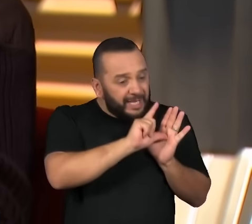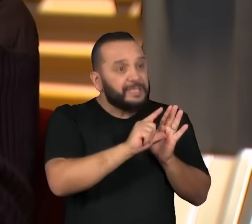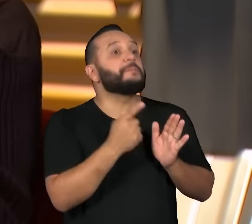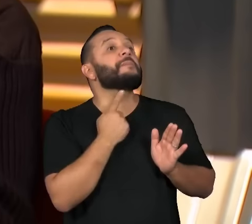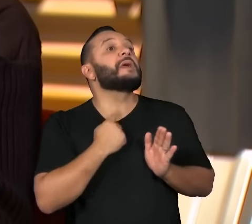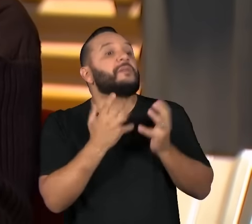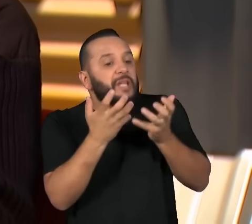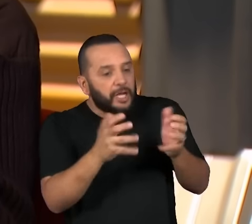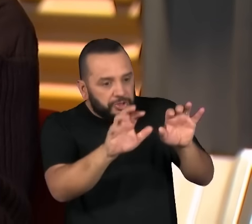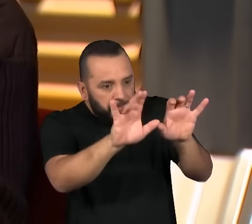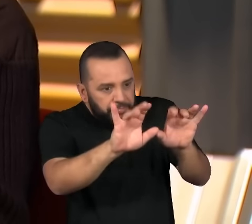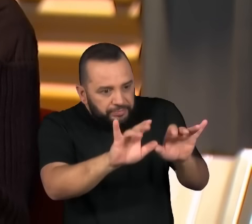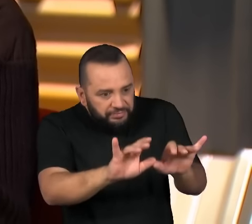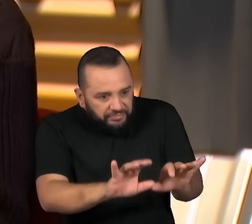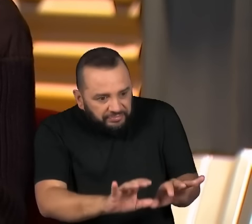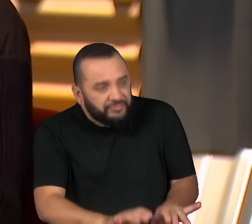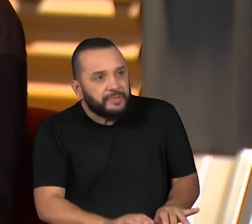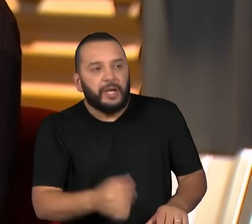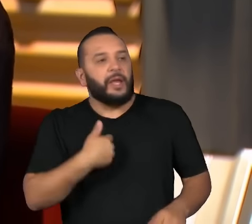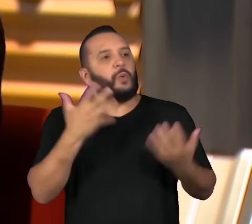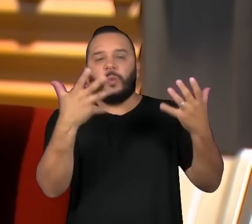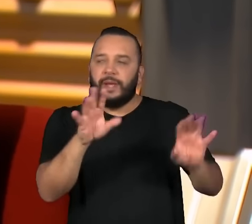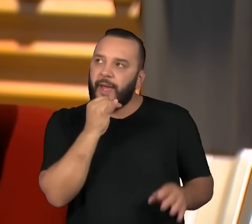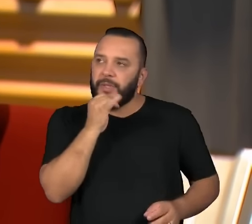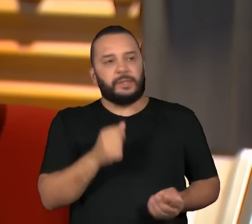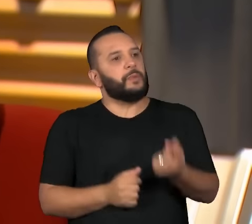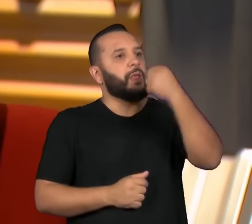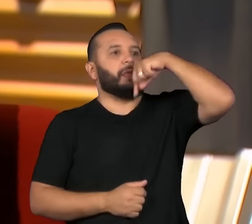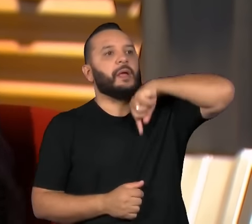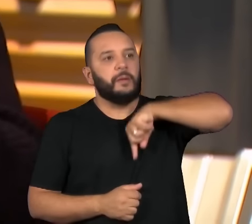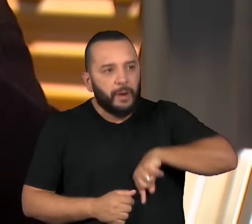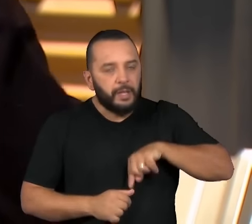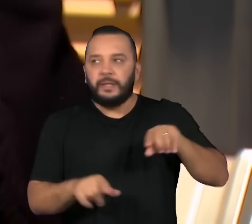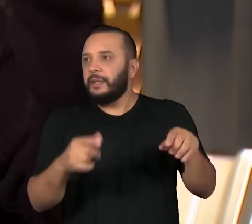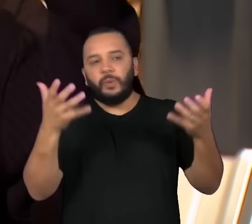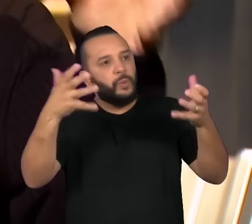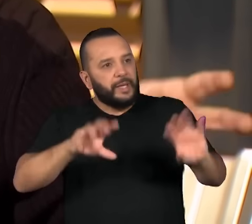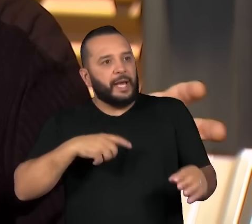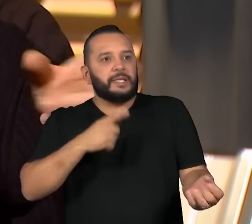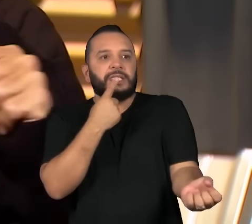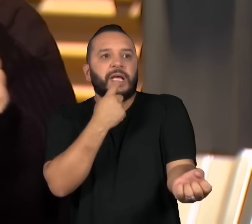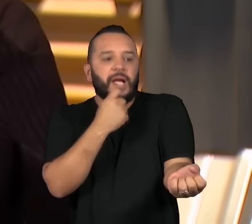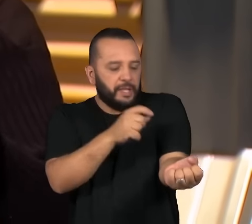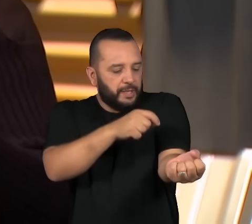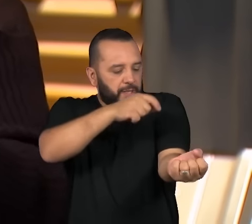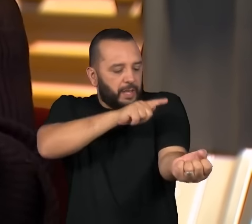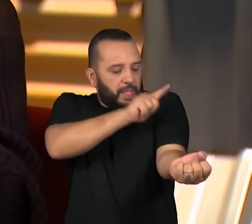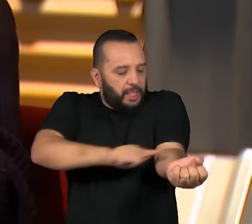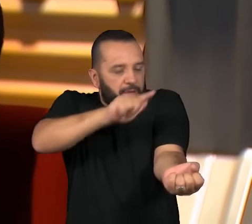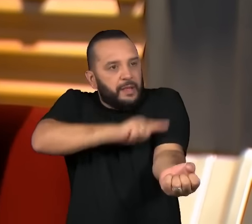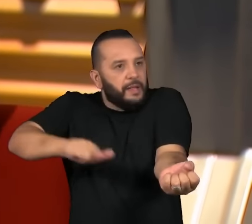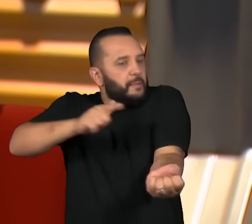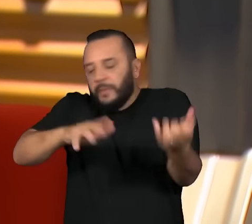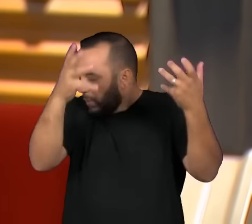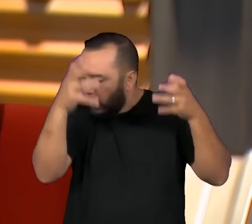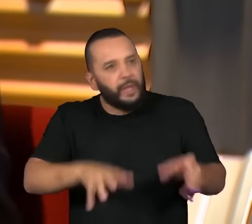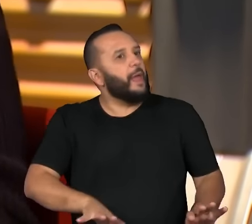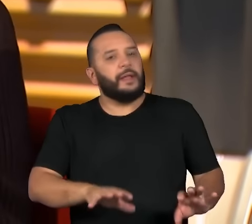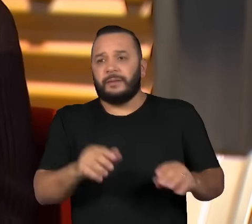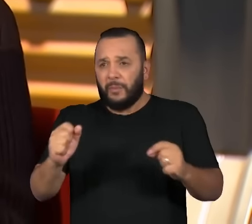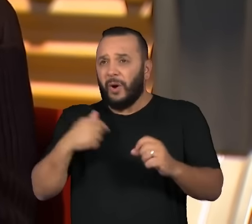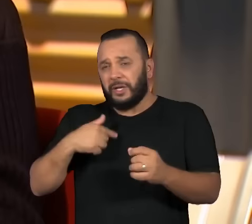ó, até esse ponto eu não quero ser entubado, eu não quero mais hemodiálise, eu não quero mais que faça isso, se chegar aqui,